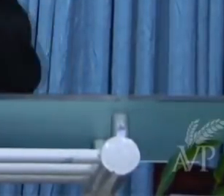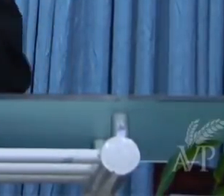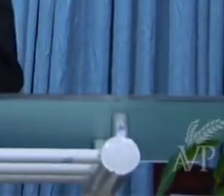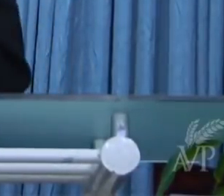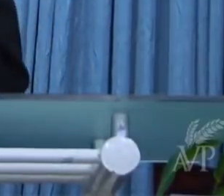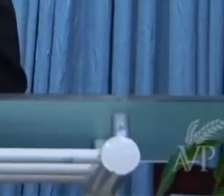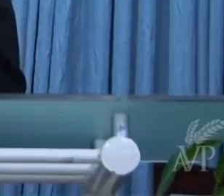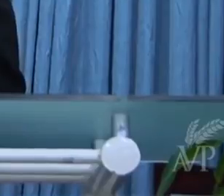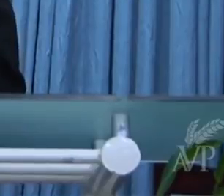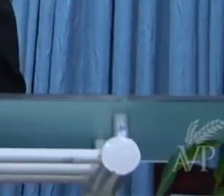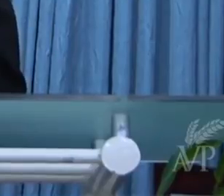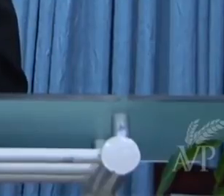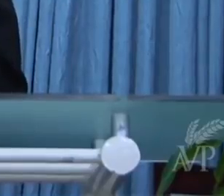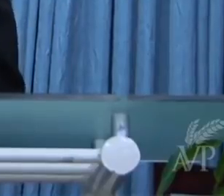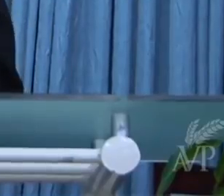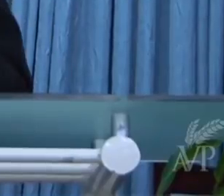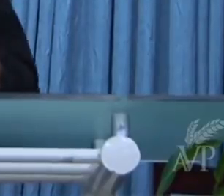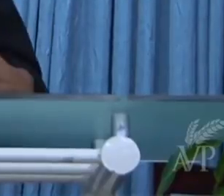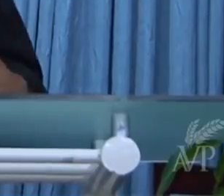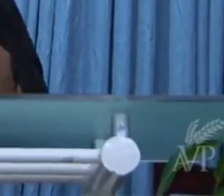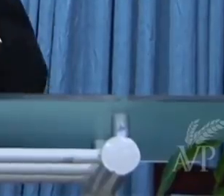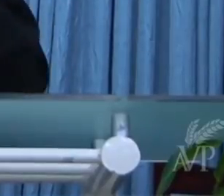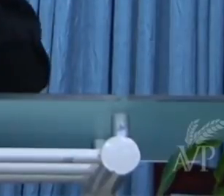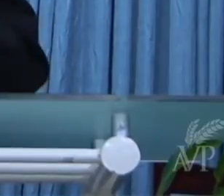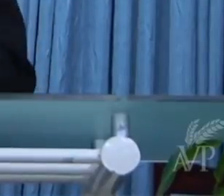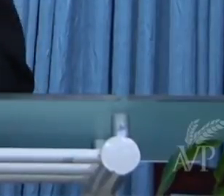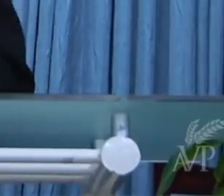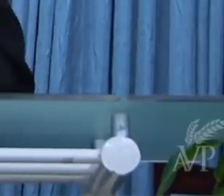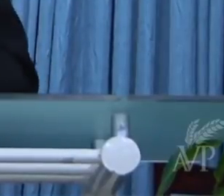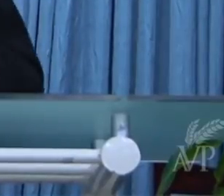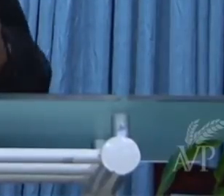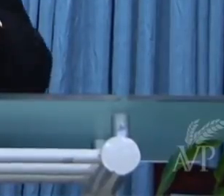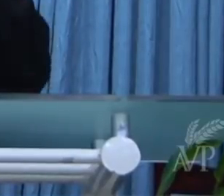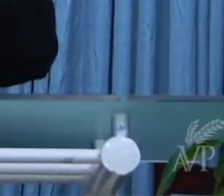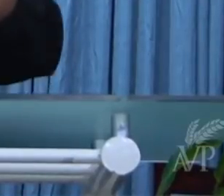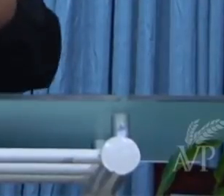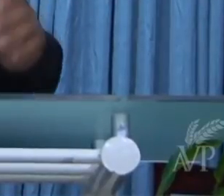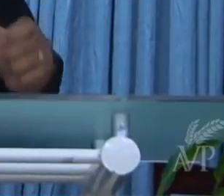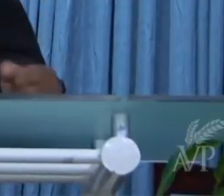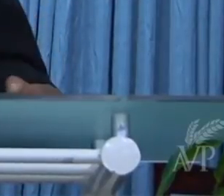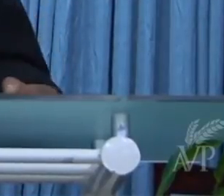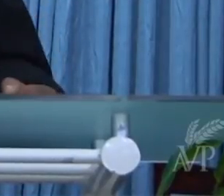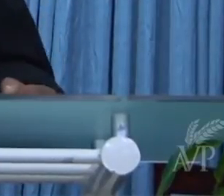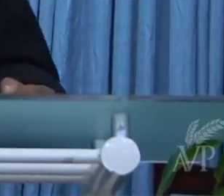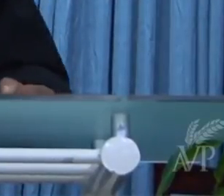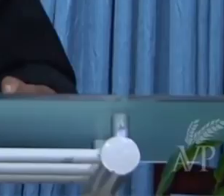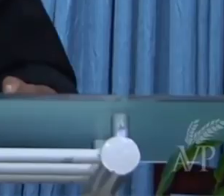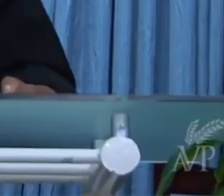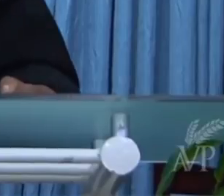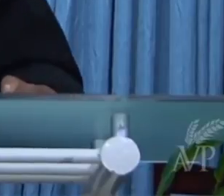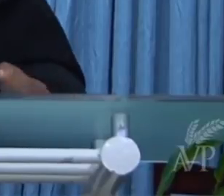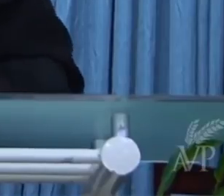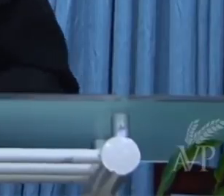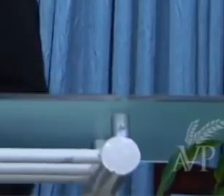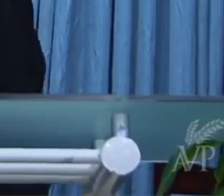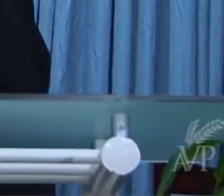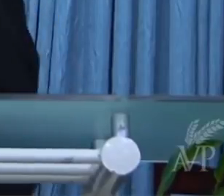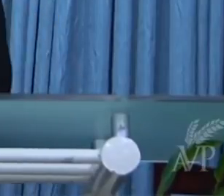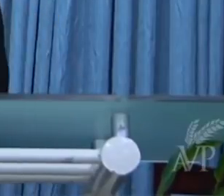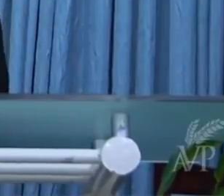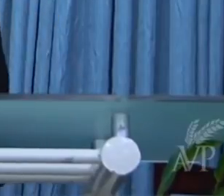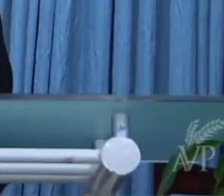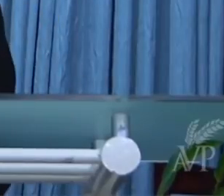reflexão a sido muito grato geraldo no coração de tranquilidade queremos a graciosa